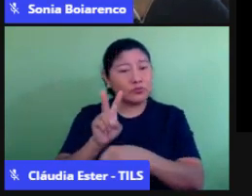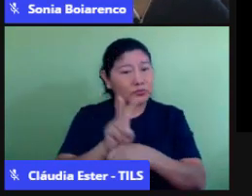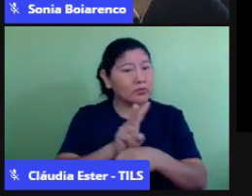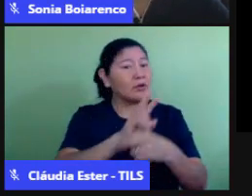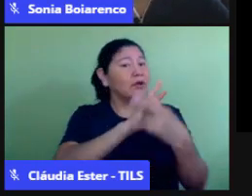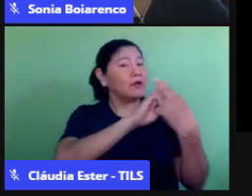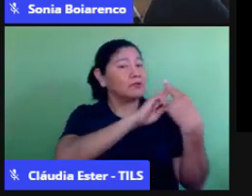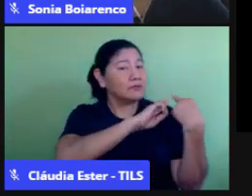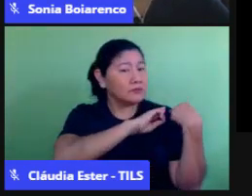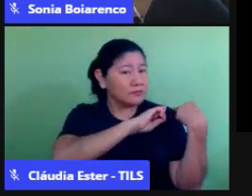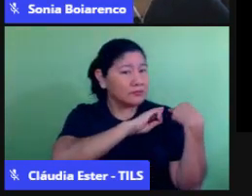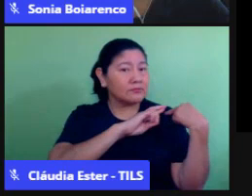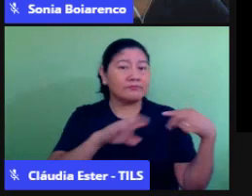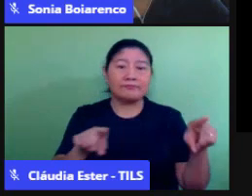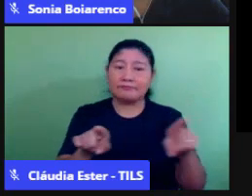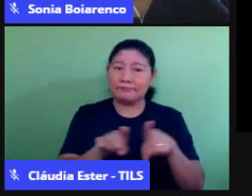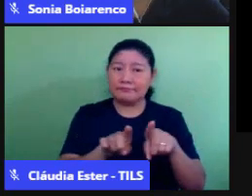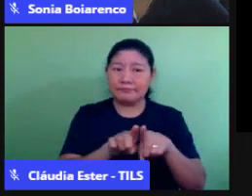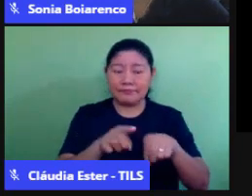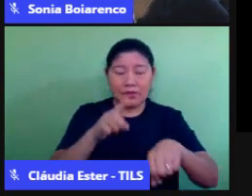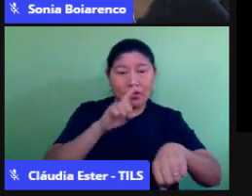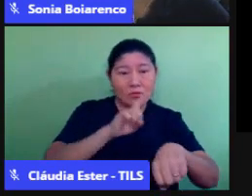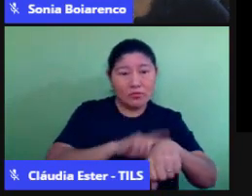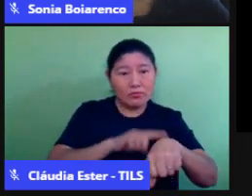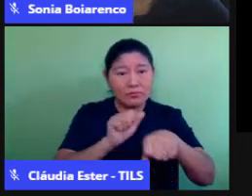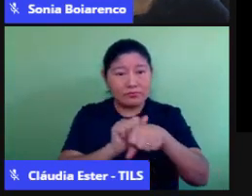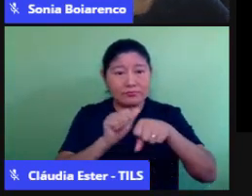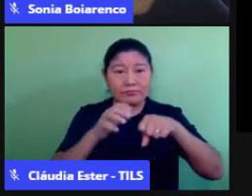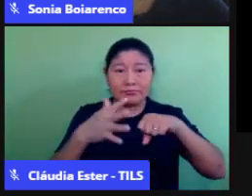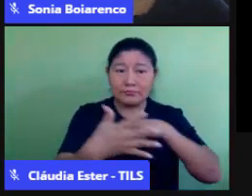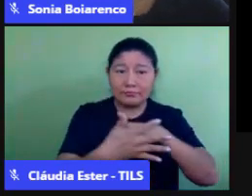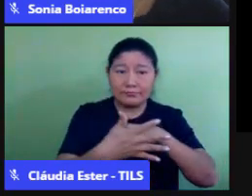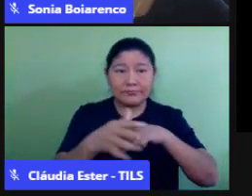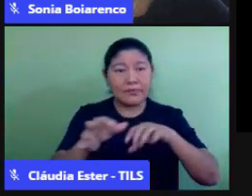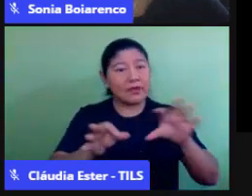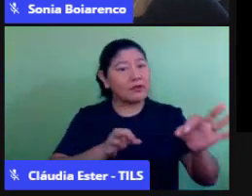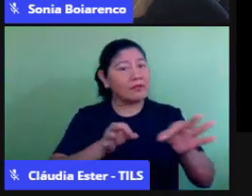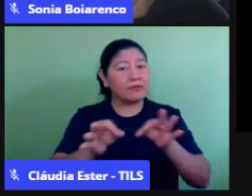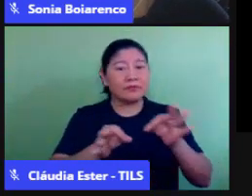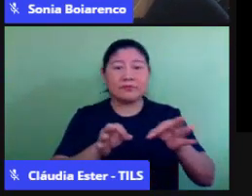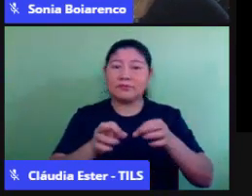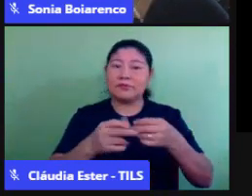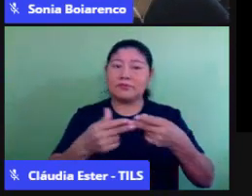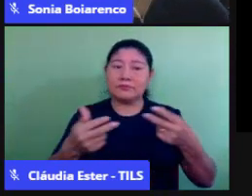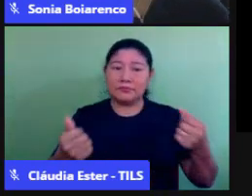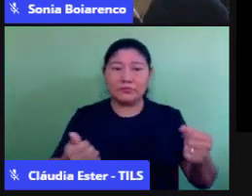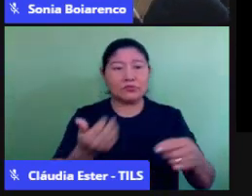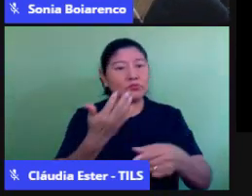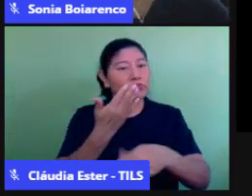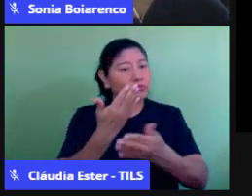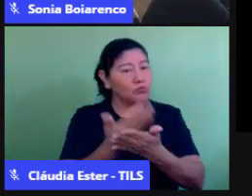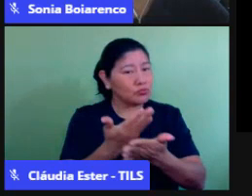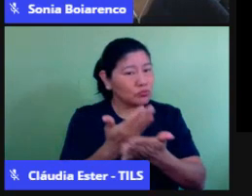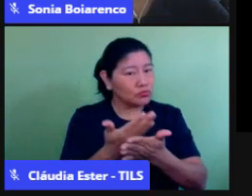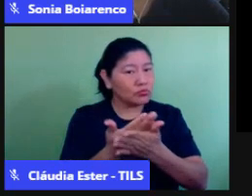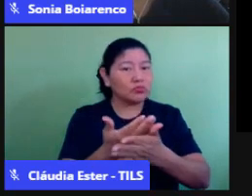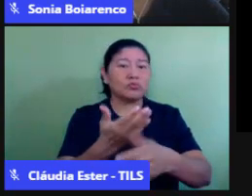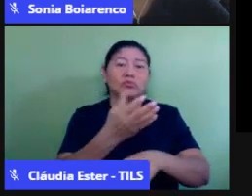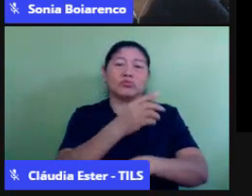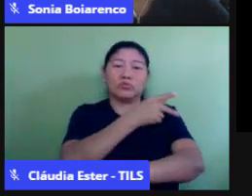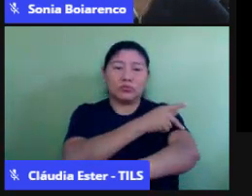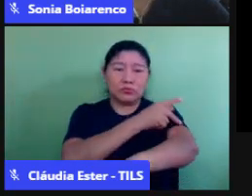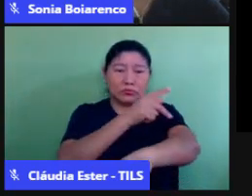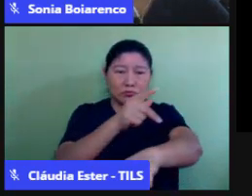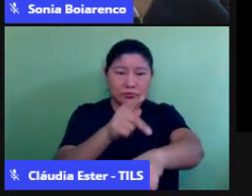nesse momento pandêmico, e na organização dessas reflexões pedagógicas online, que